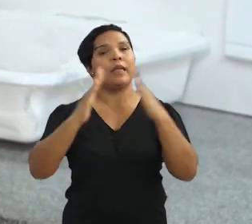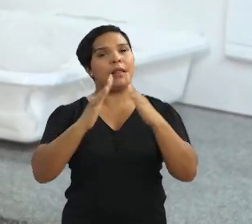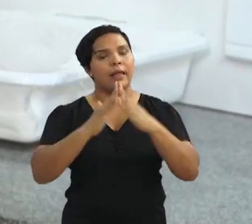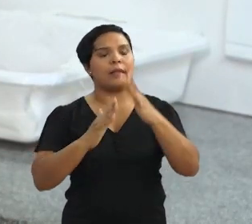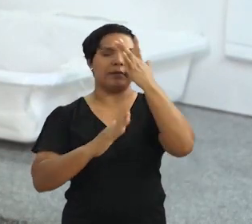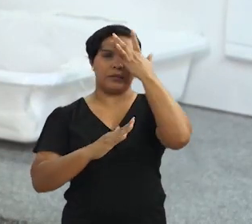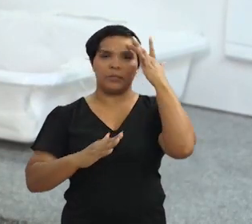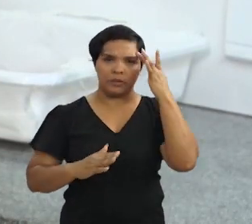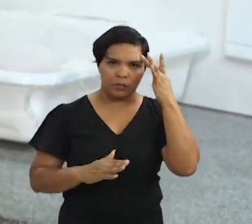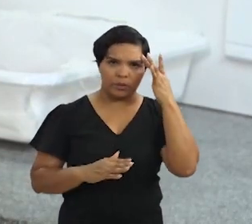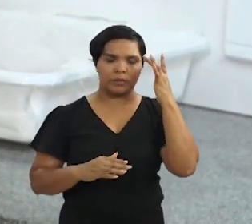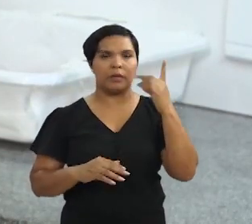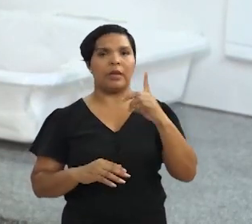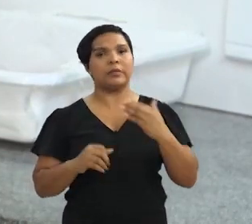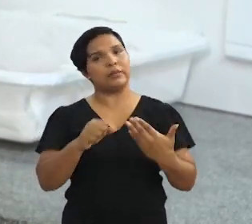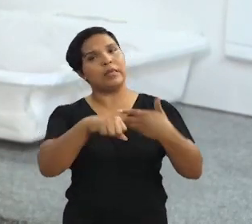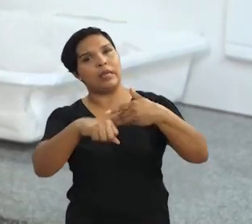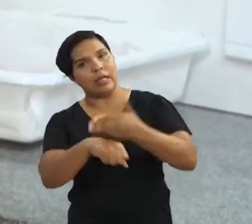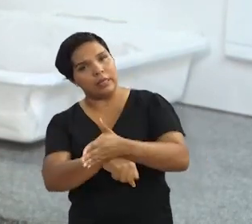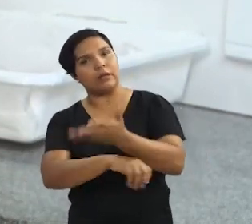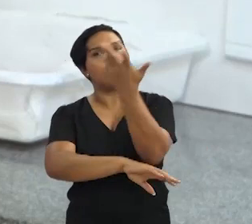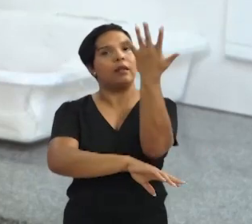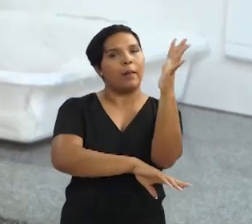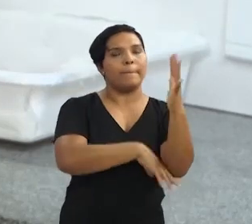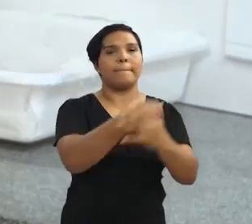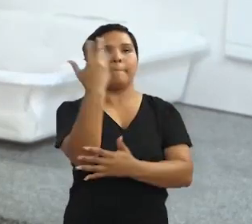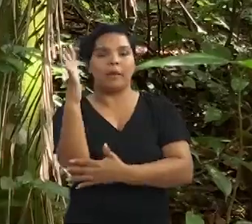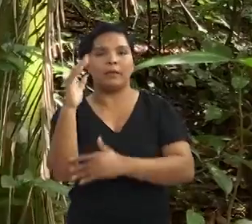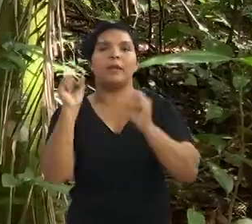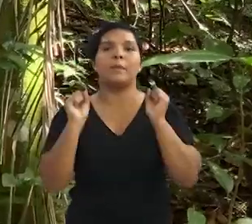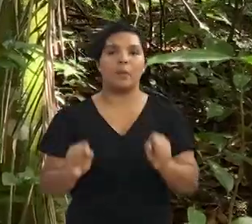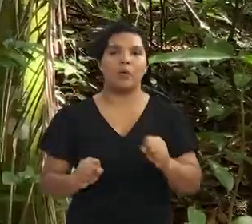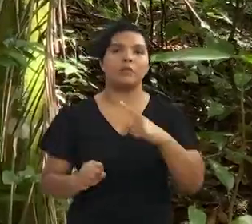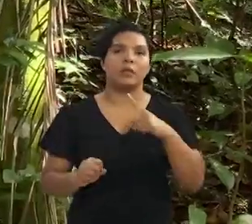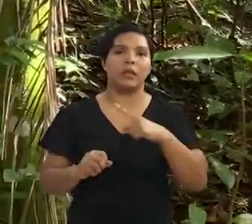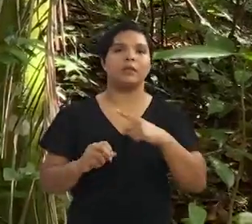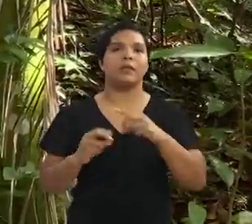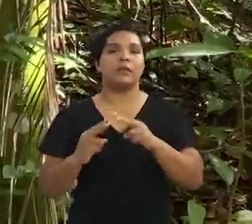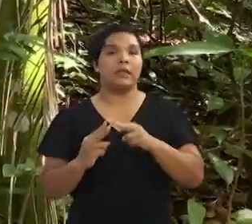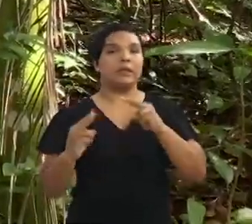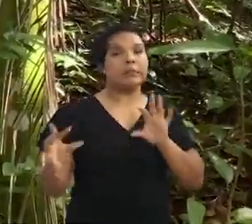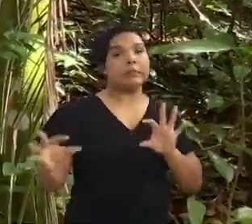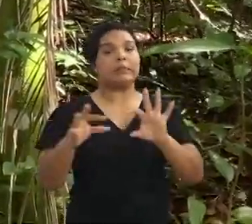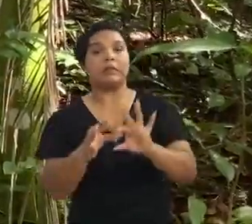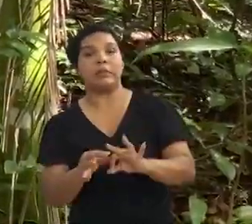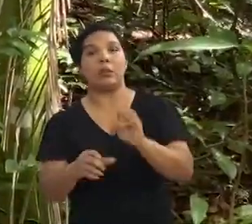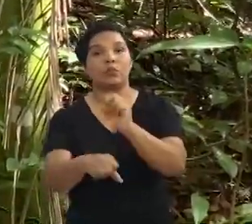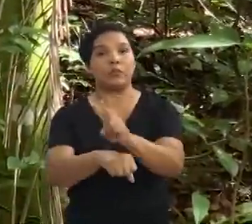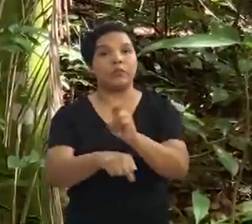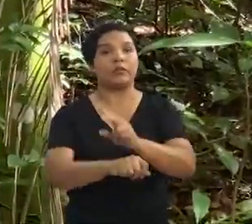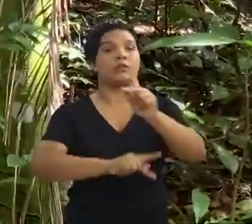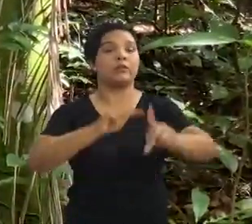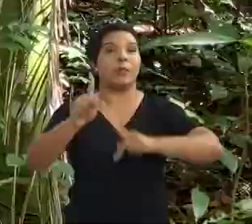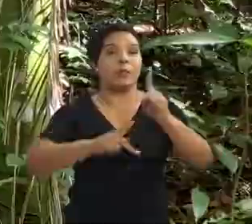está na casa das pessoas, né, dos criadouros, eles entram na mata. Então eles podem fazer essa ponte de